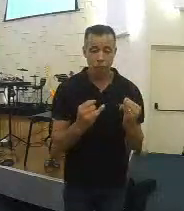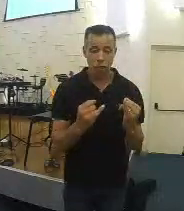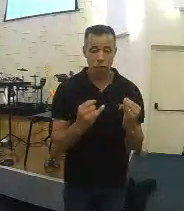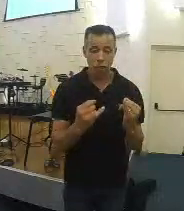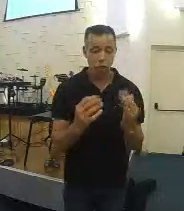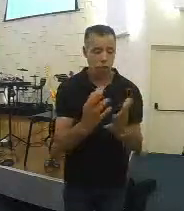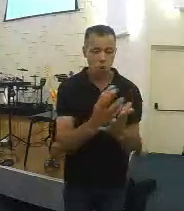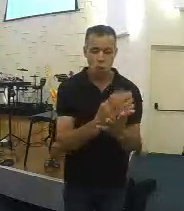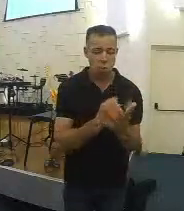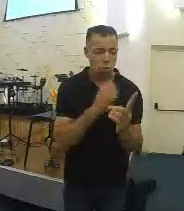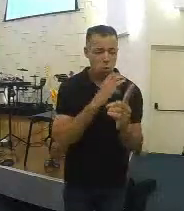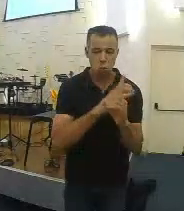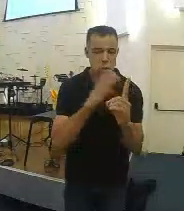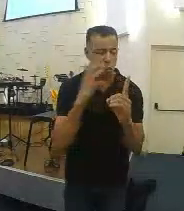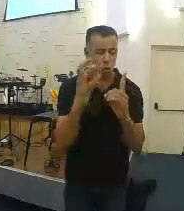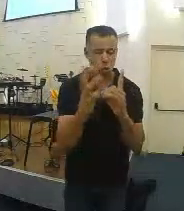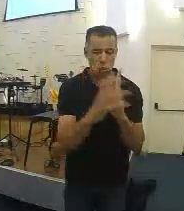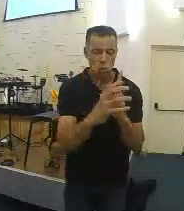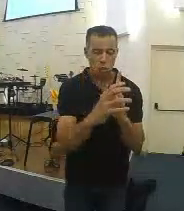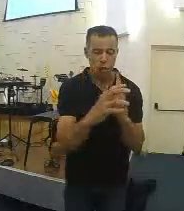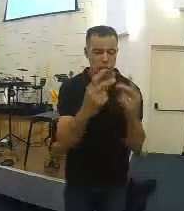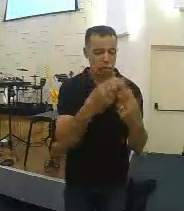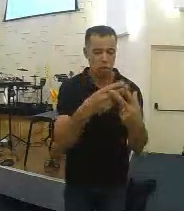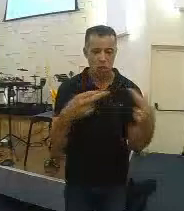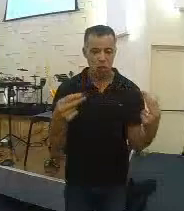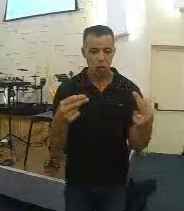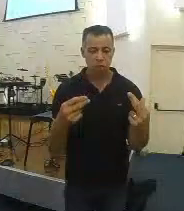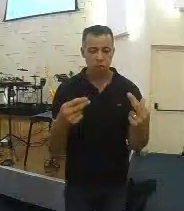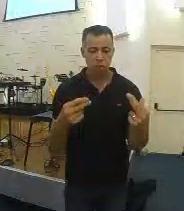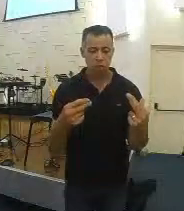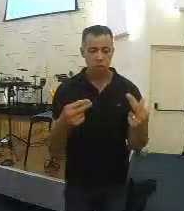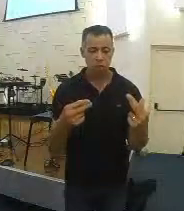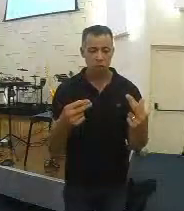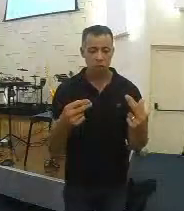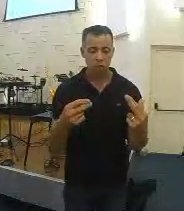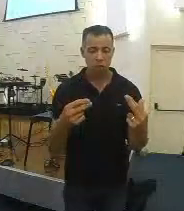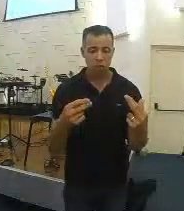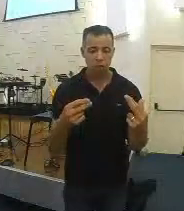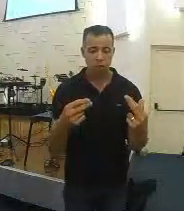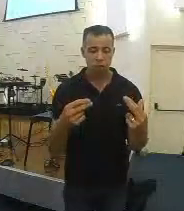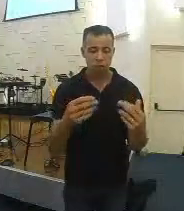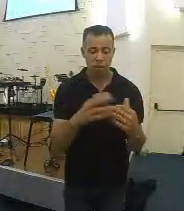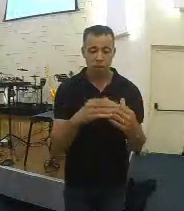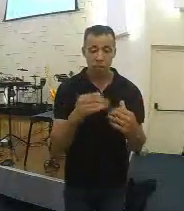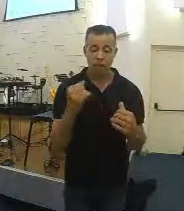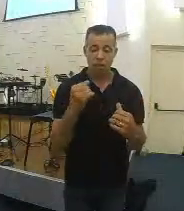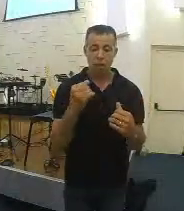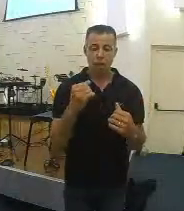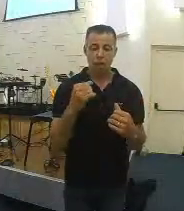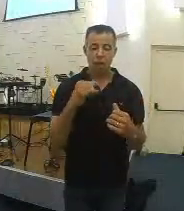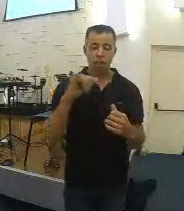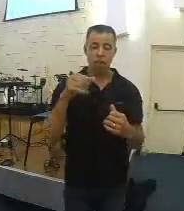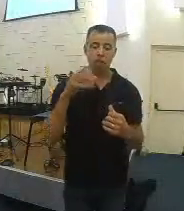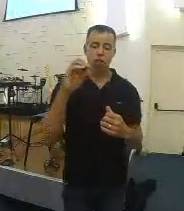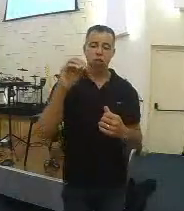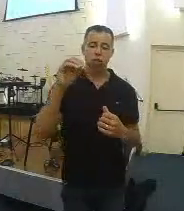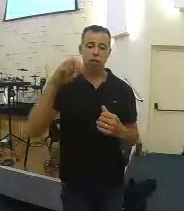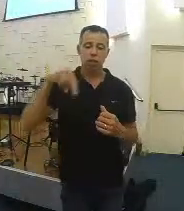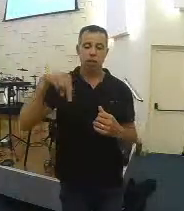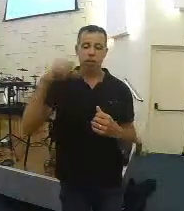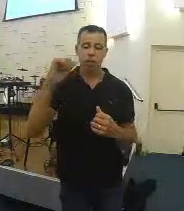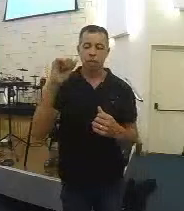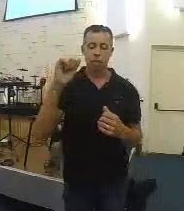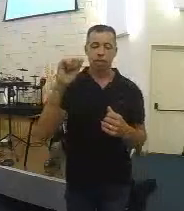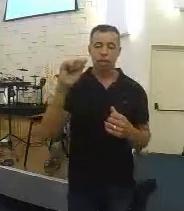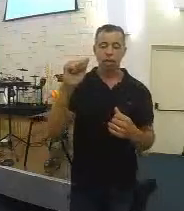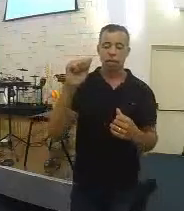de culto, e aí chamam o Jonatas e dizem assim: Jonatas, veja bem, nós somos em maior